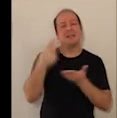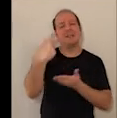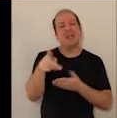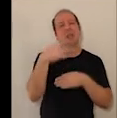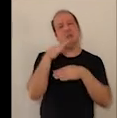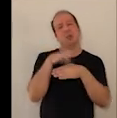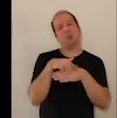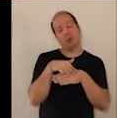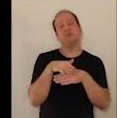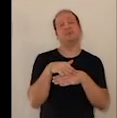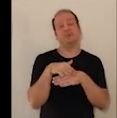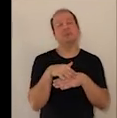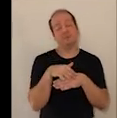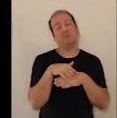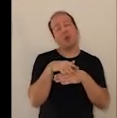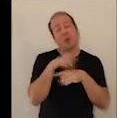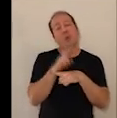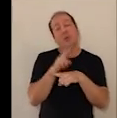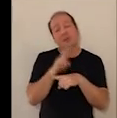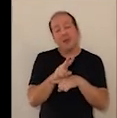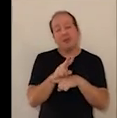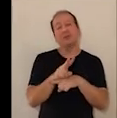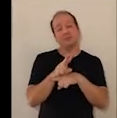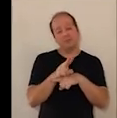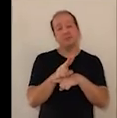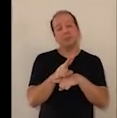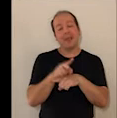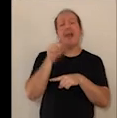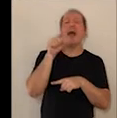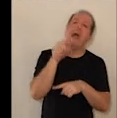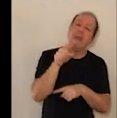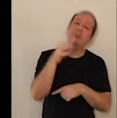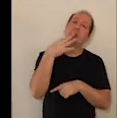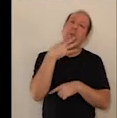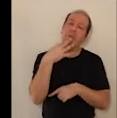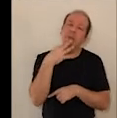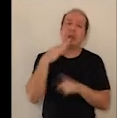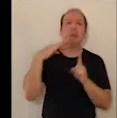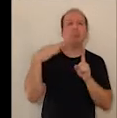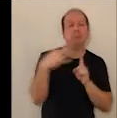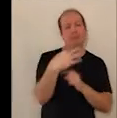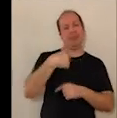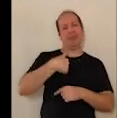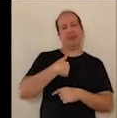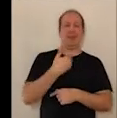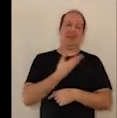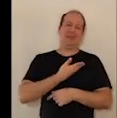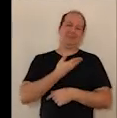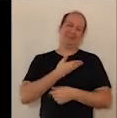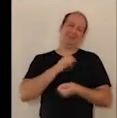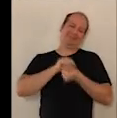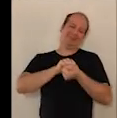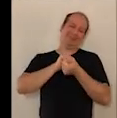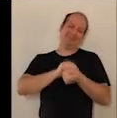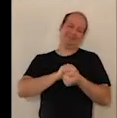doente. Entrego-o aos teus cuidados. Assim reconhecerá que Corvino não se deixa